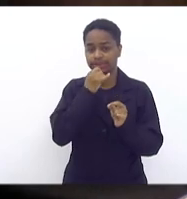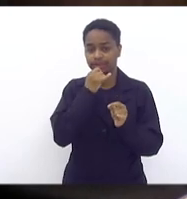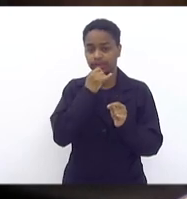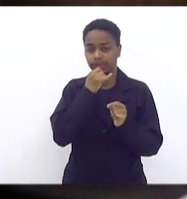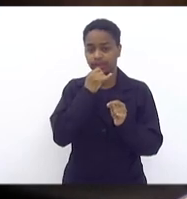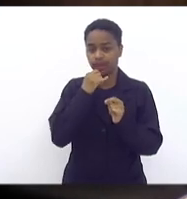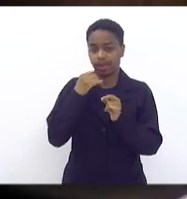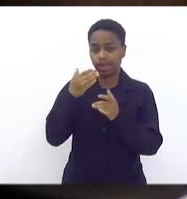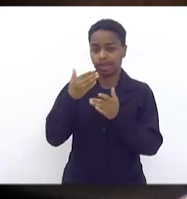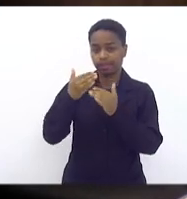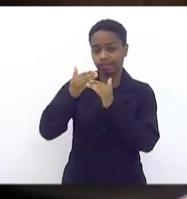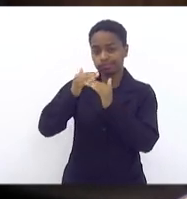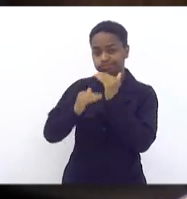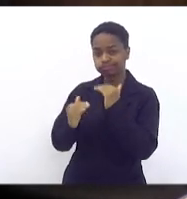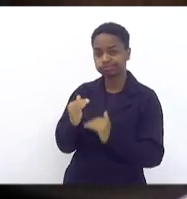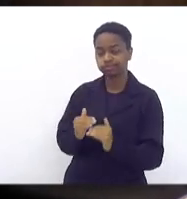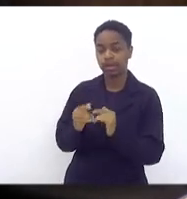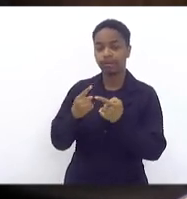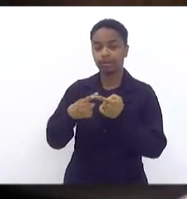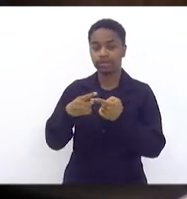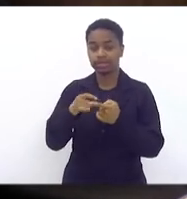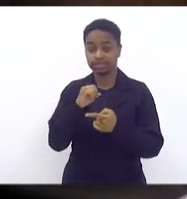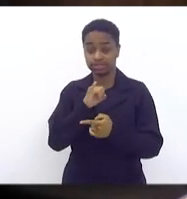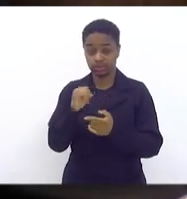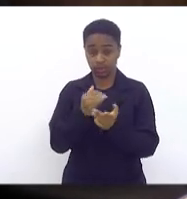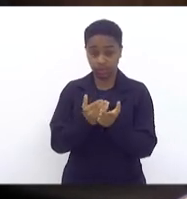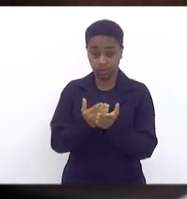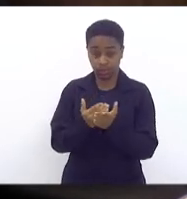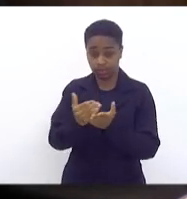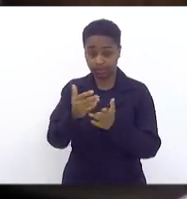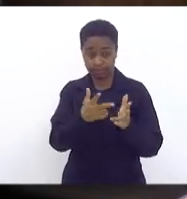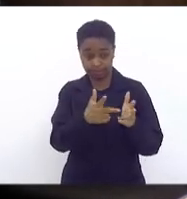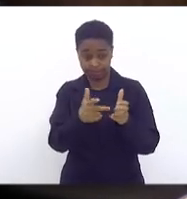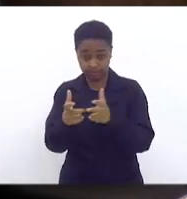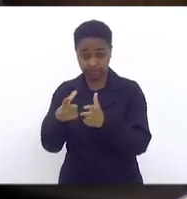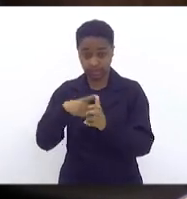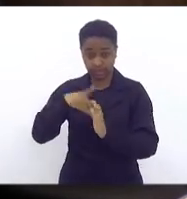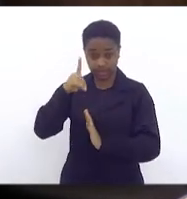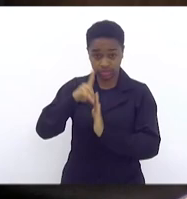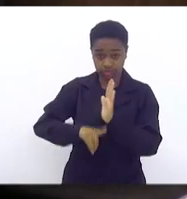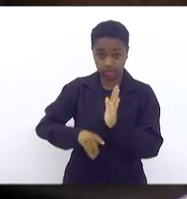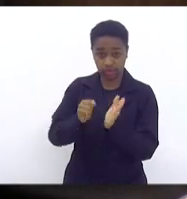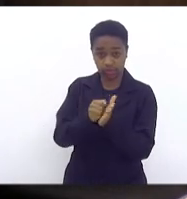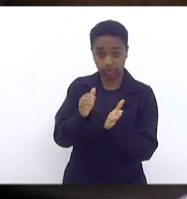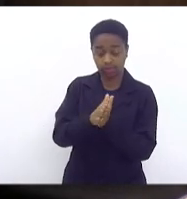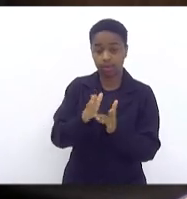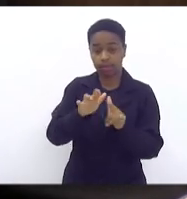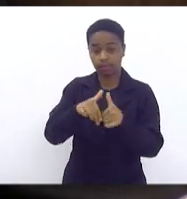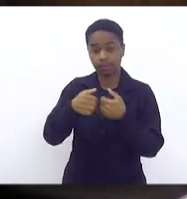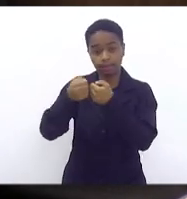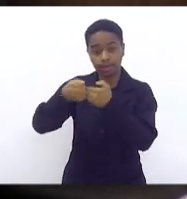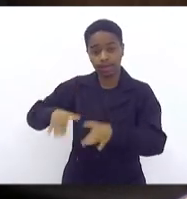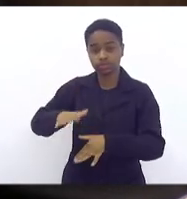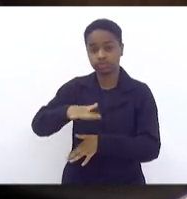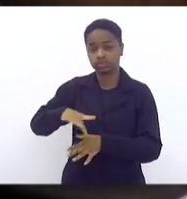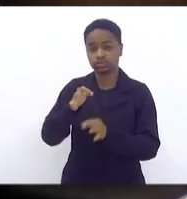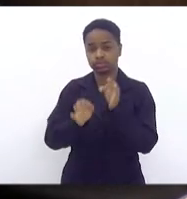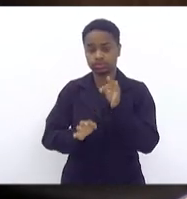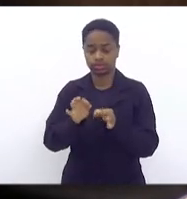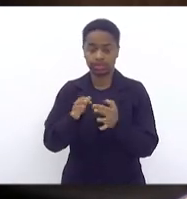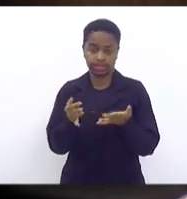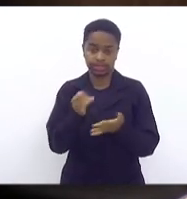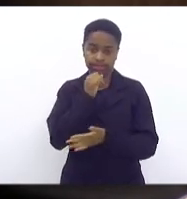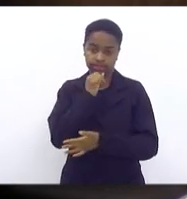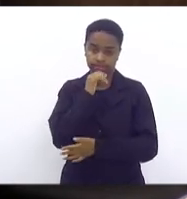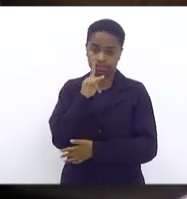juízes se vê na linha de tiro na hora que começam a reconhecer o direito à indenização por dano judiciário Ah o no caso